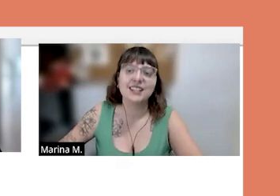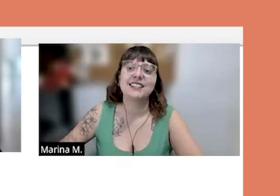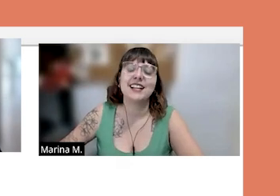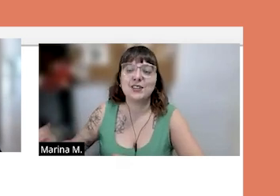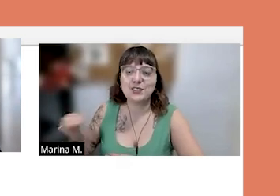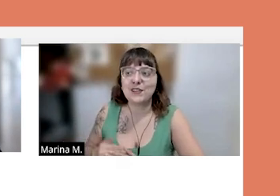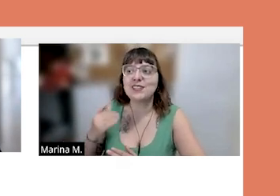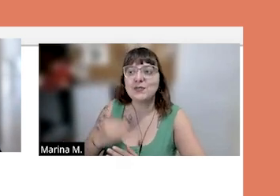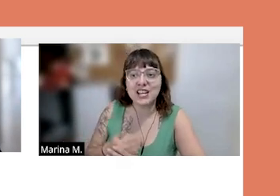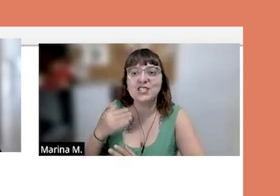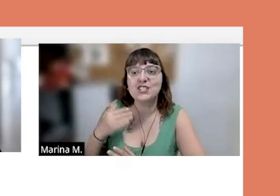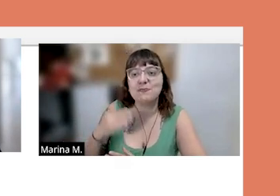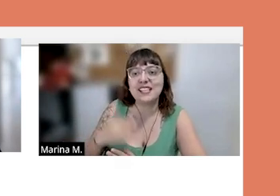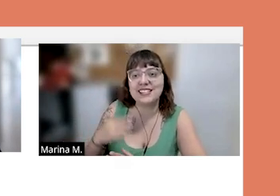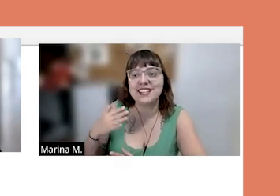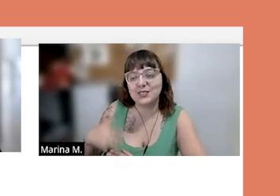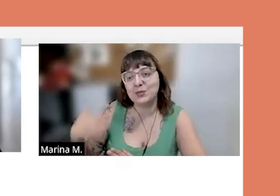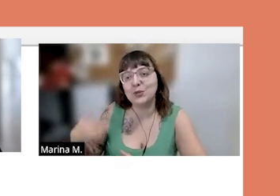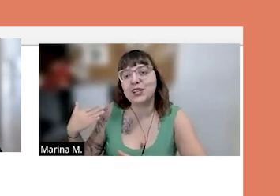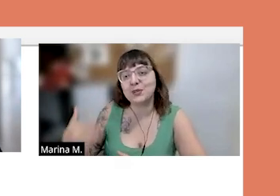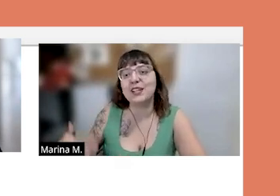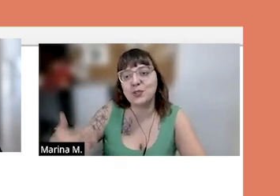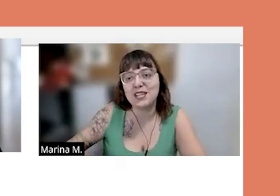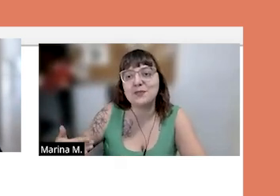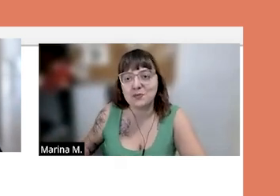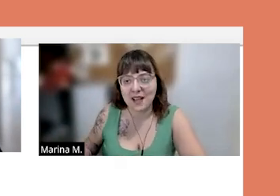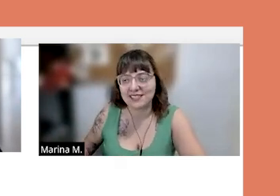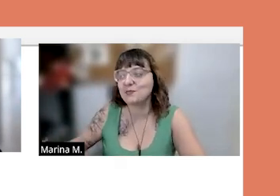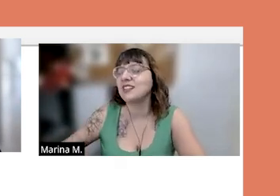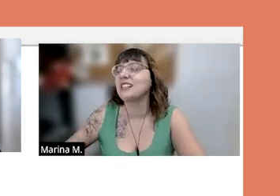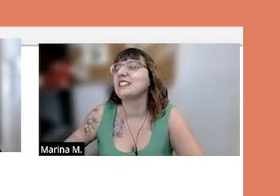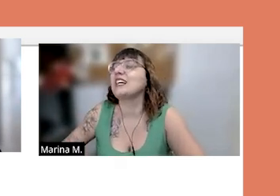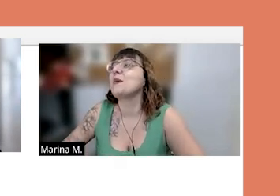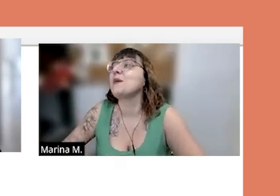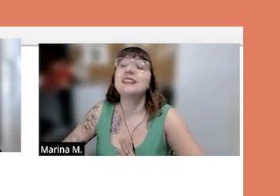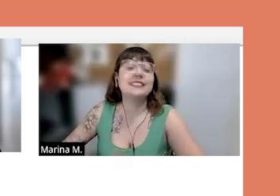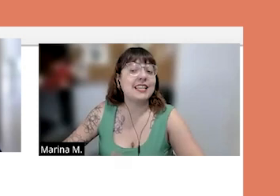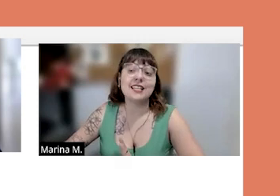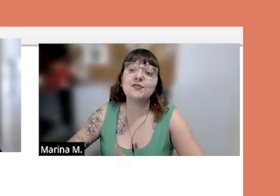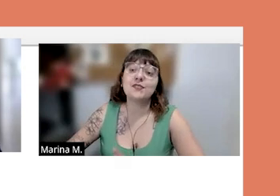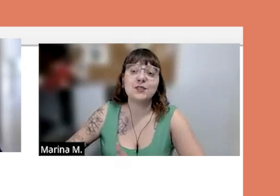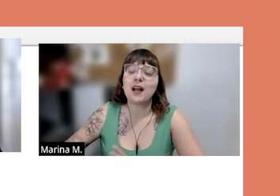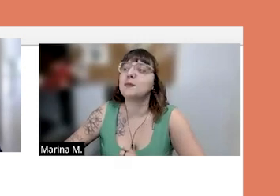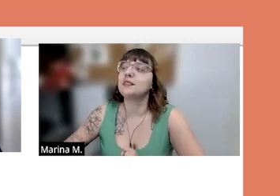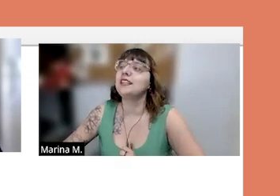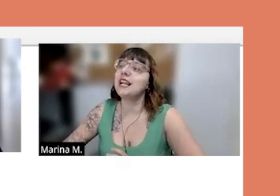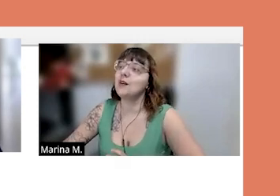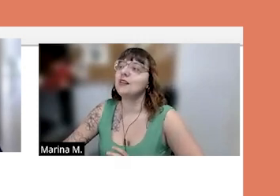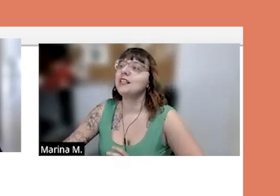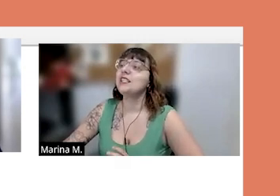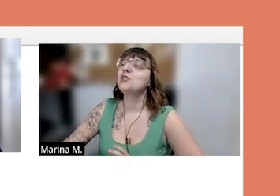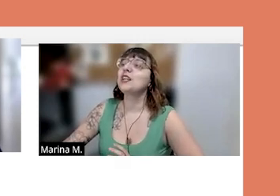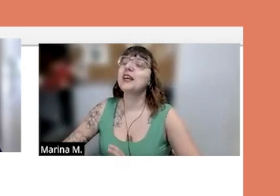518.770,87, né? Então ele faz o range pensando no que eu tenho de mínimo e de máximo, né? Mas aqui tá feito o mapa.